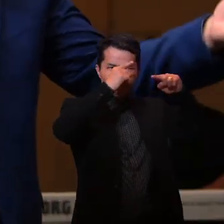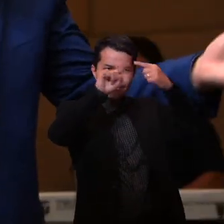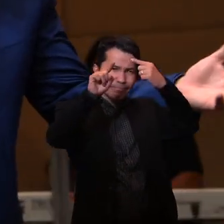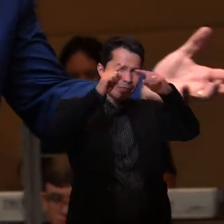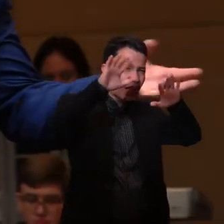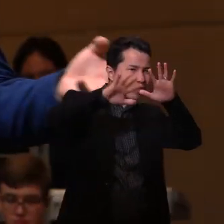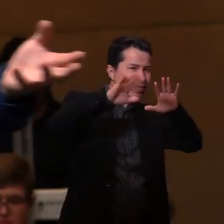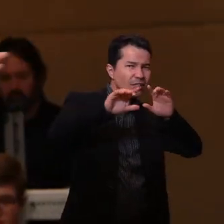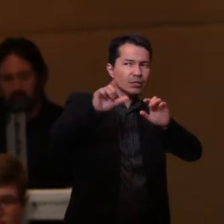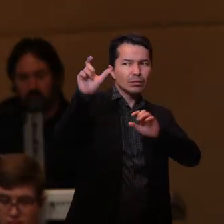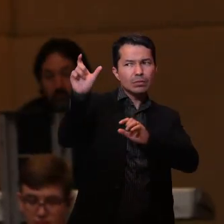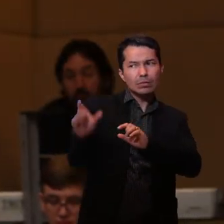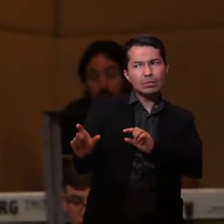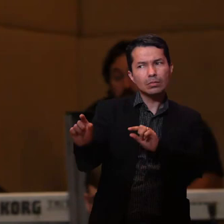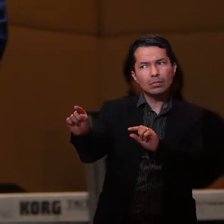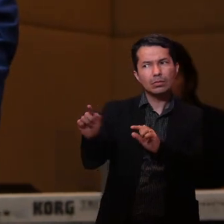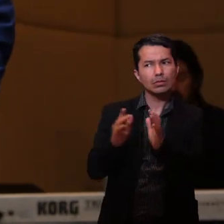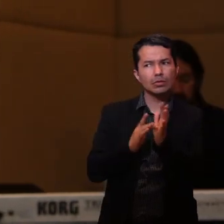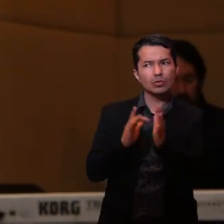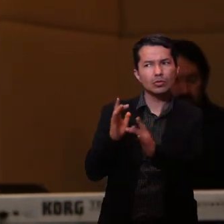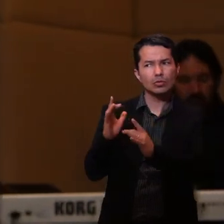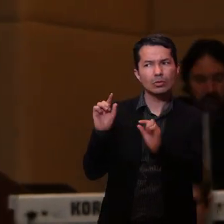Jesus.